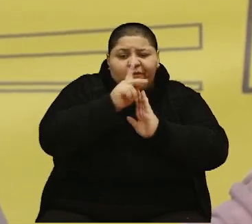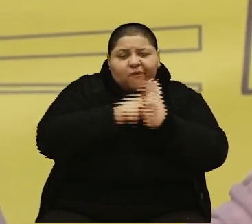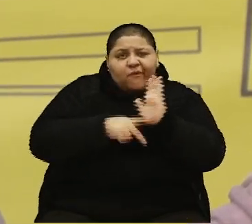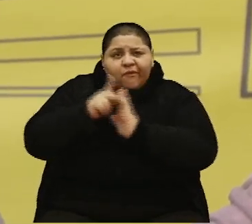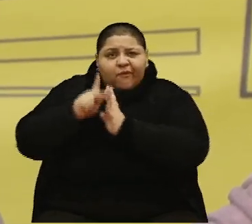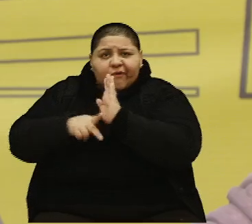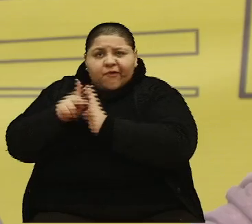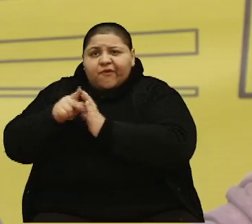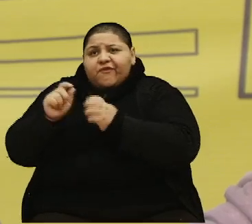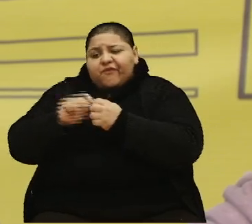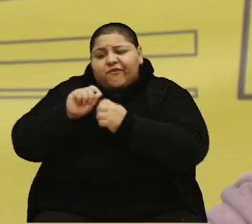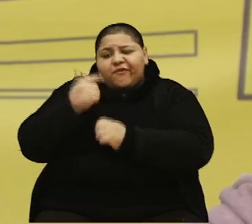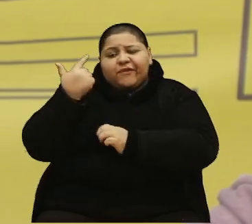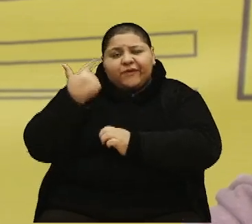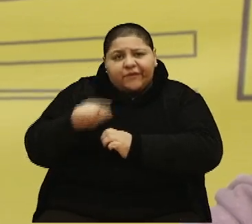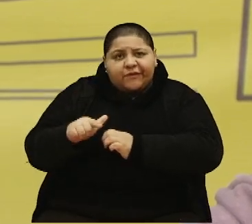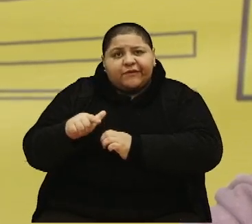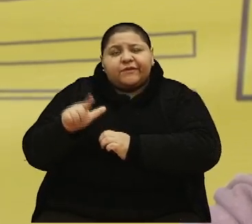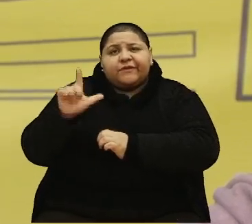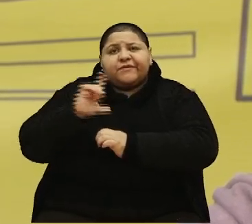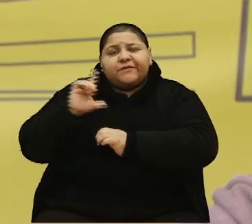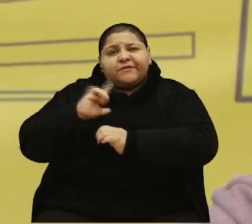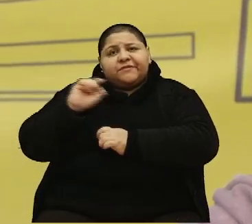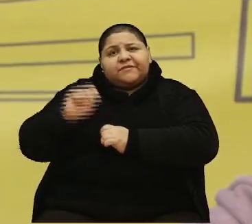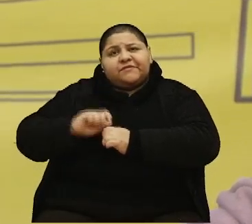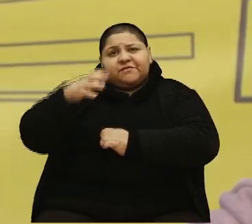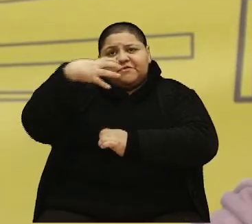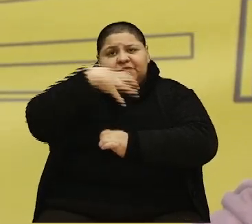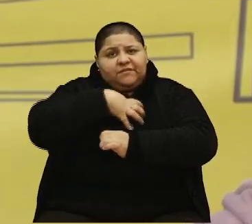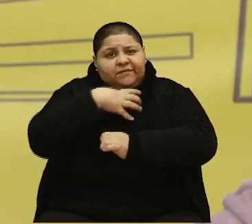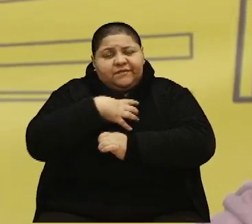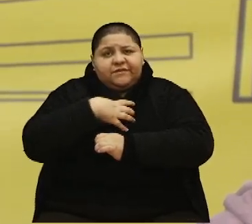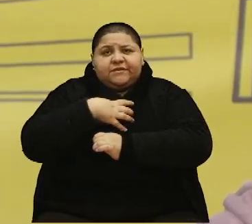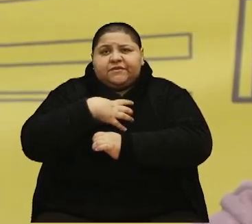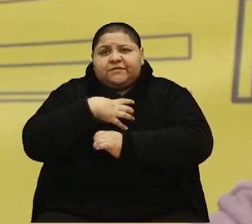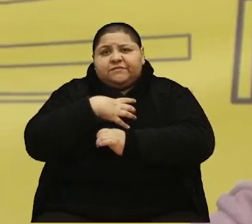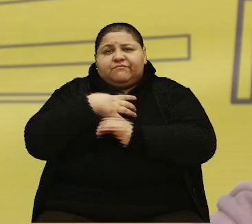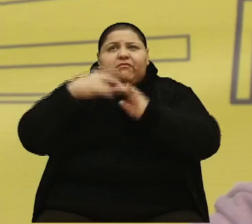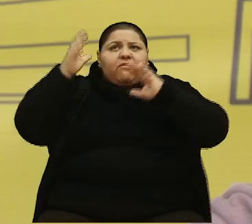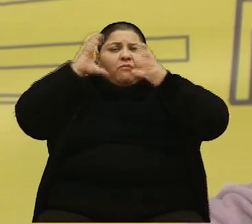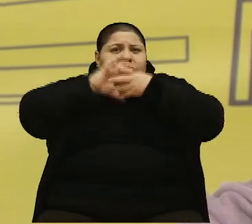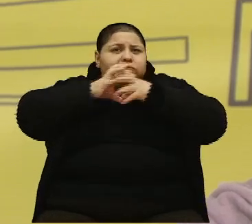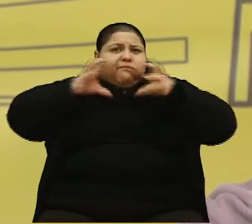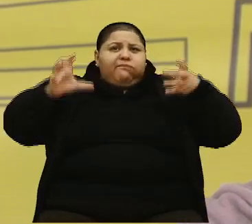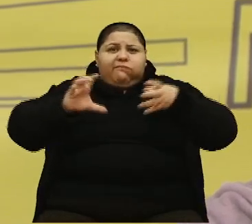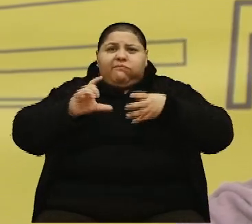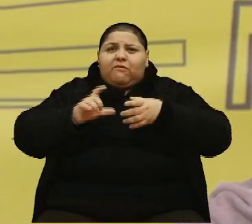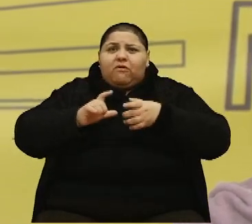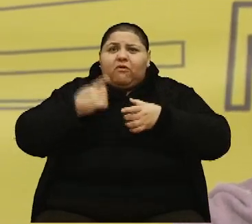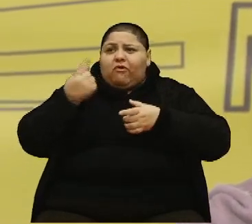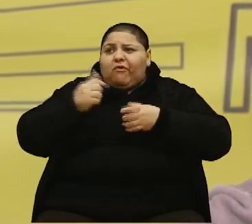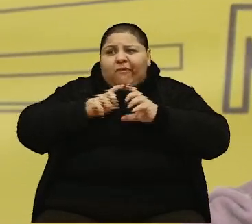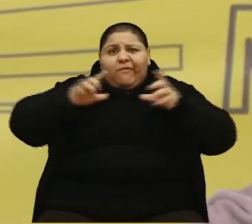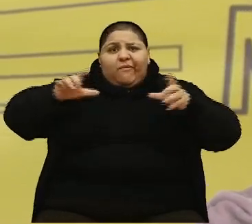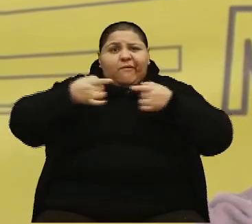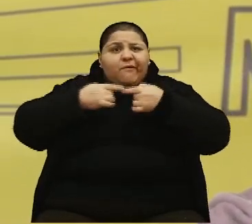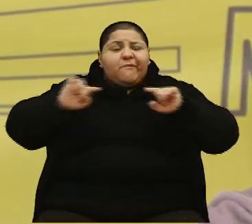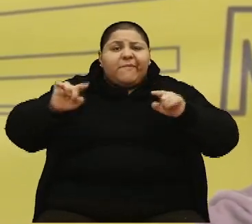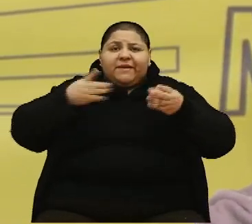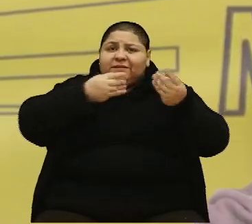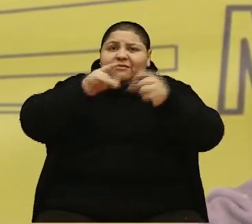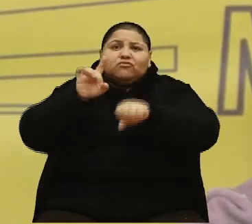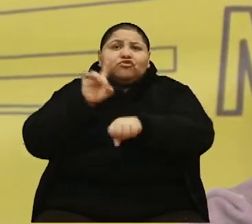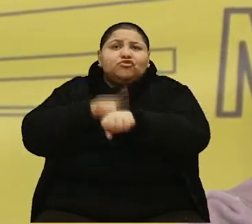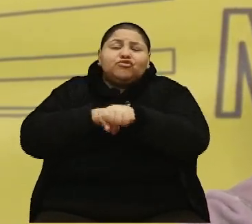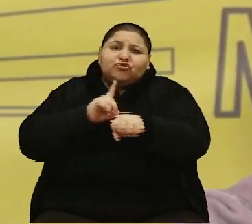sendo refeitos por ter sido feitos de formas até faraônicas, né? Então com valores estrondosos, porém é muito tempo